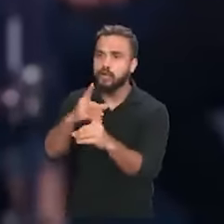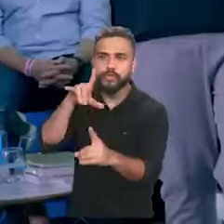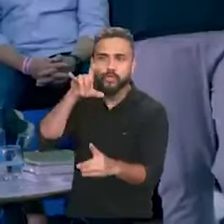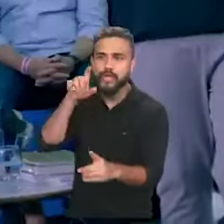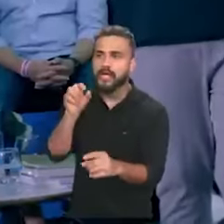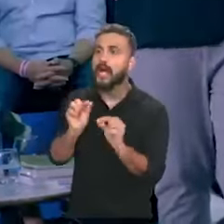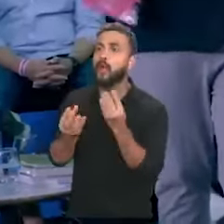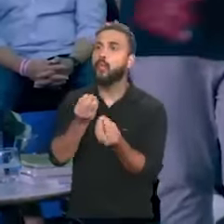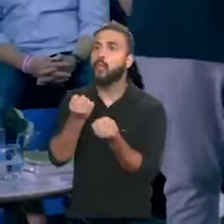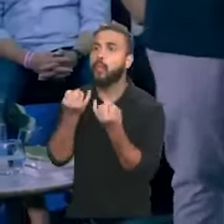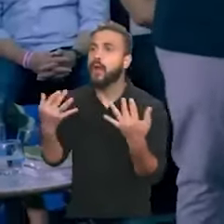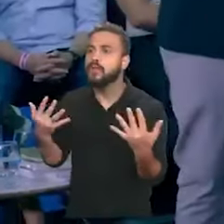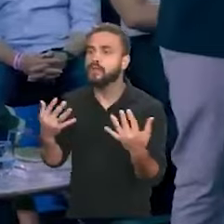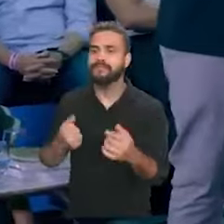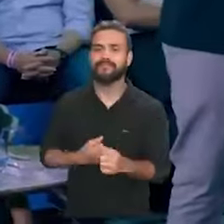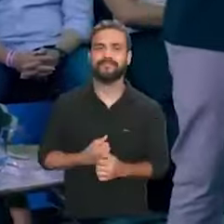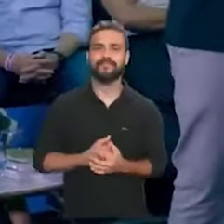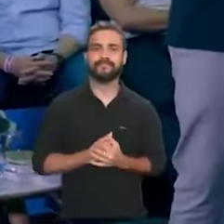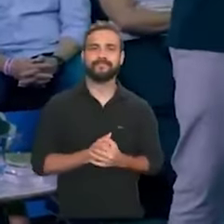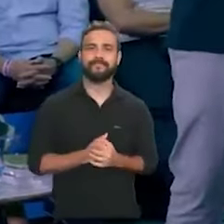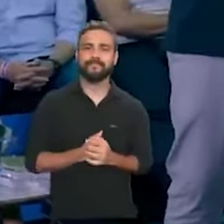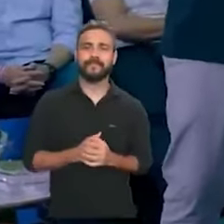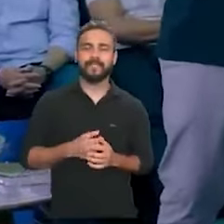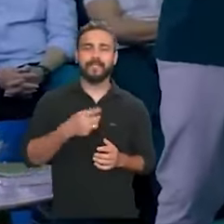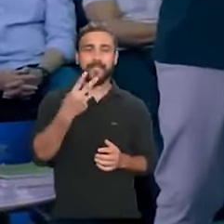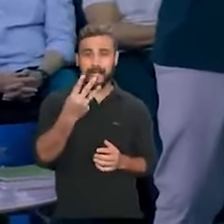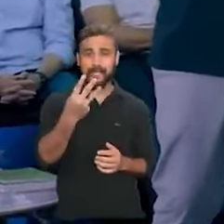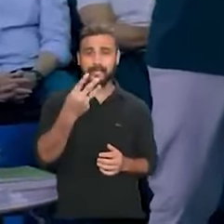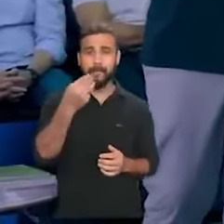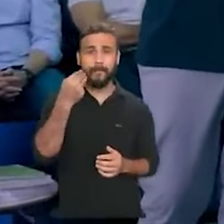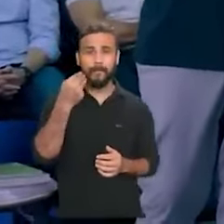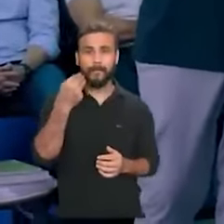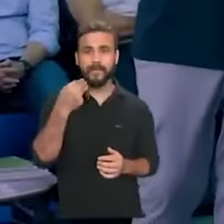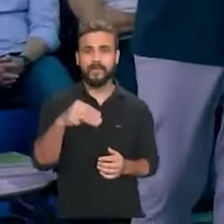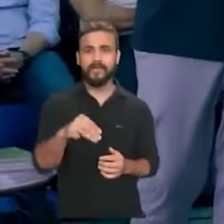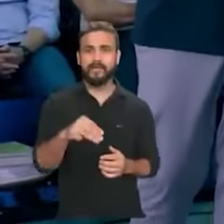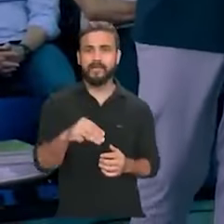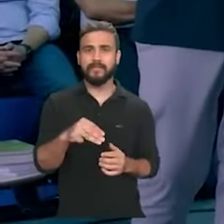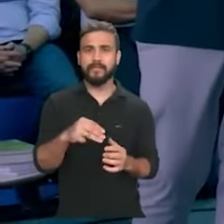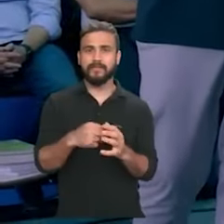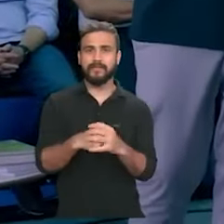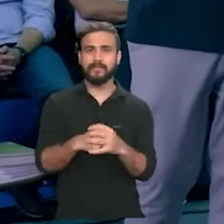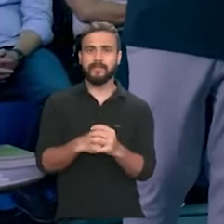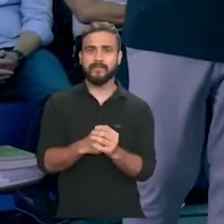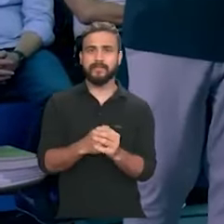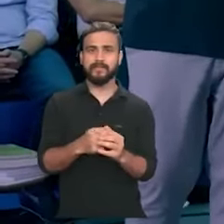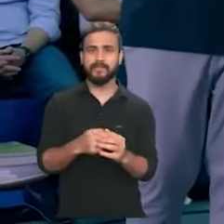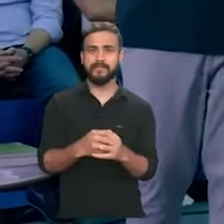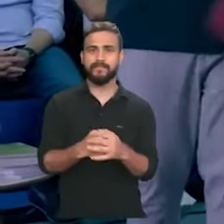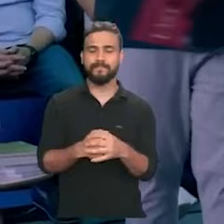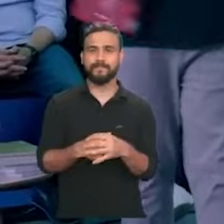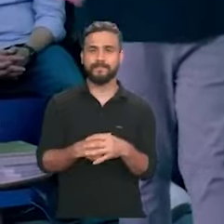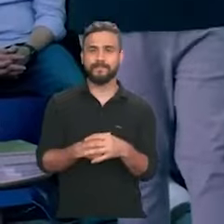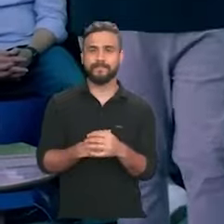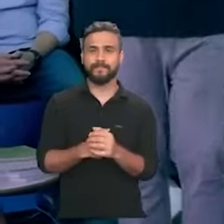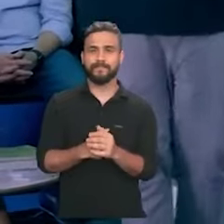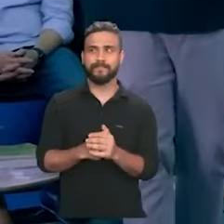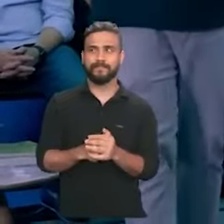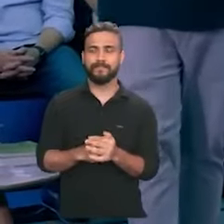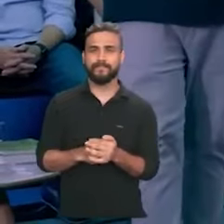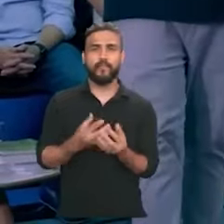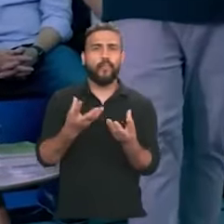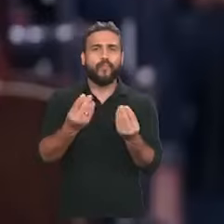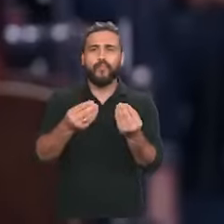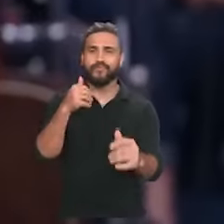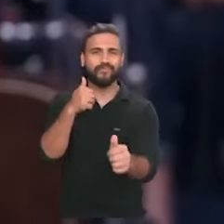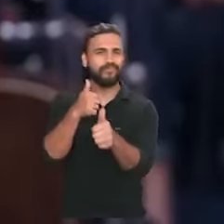mês. Tudo porque ele tomou uma decisão na pandemia de pregar o evangelho. Mas o que